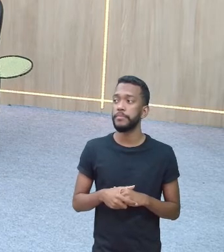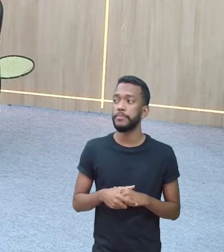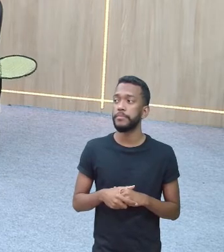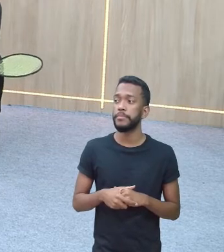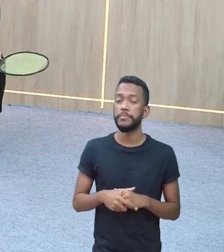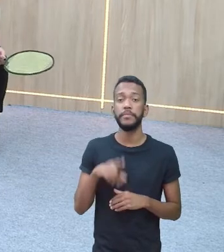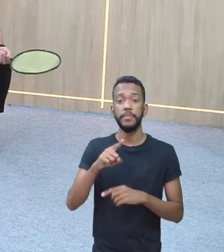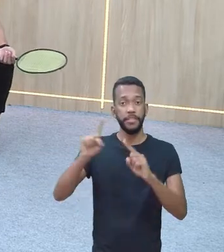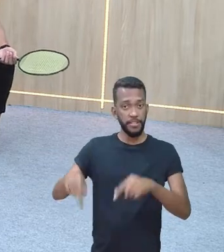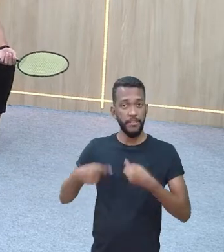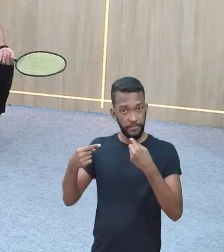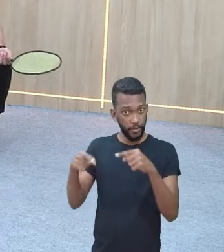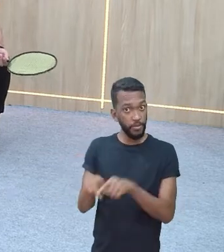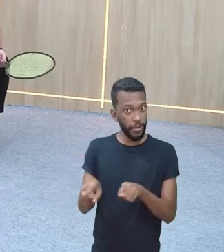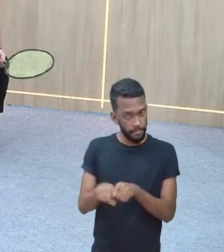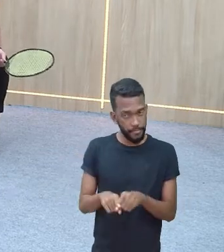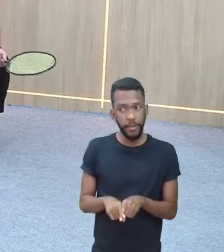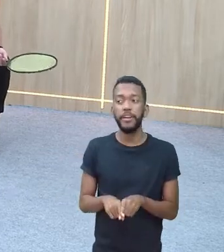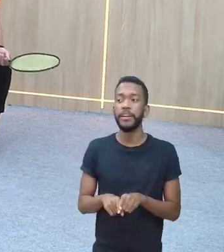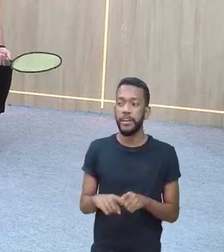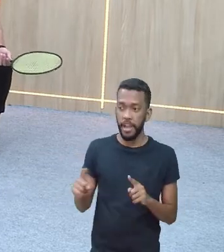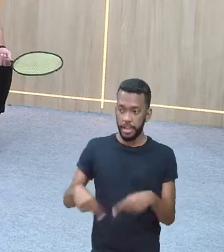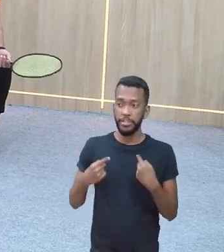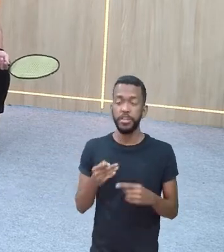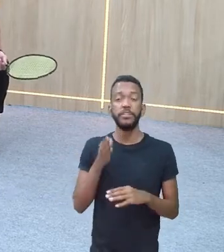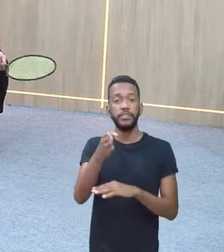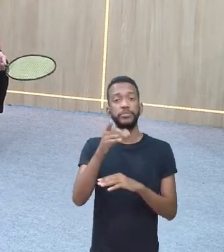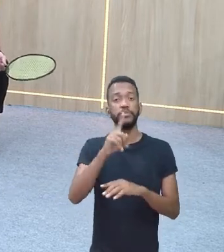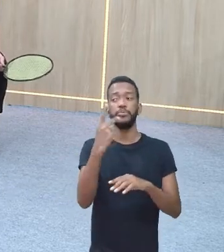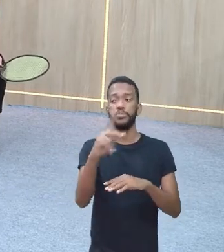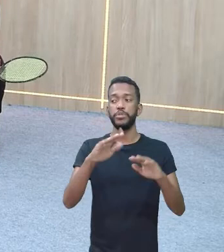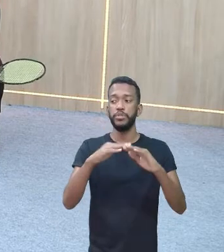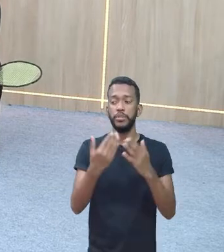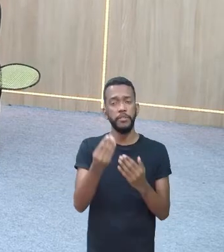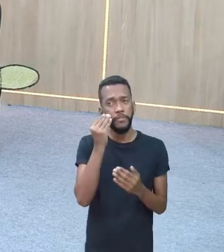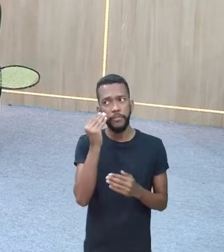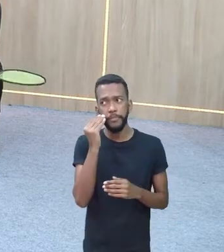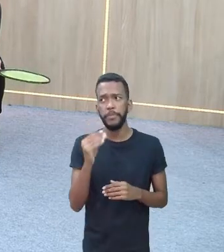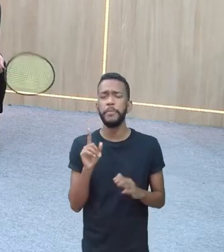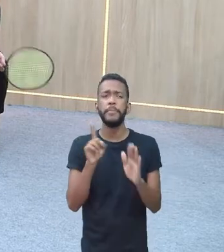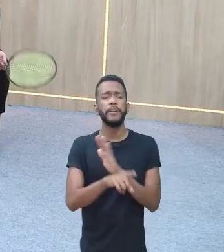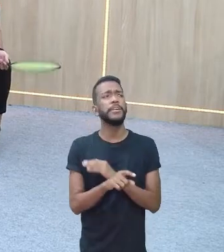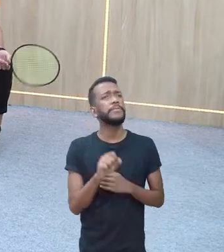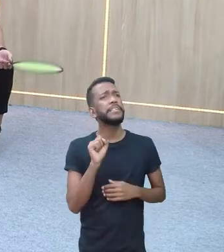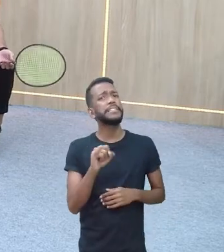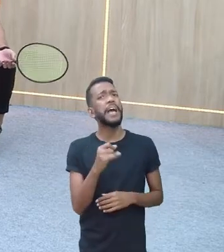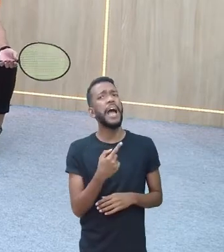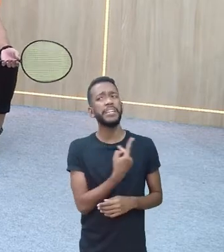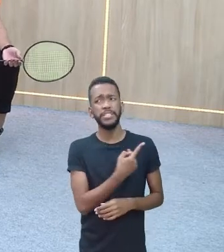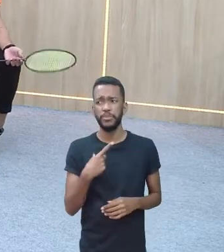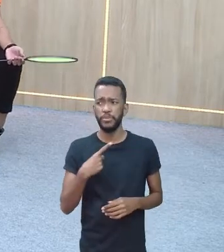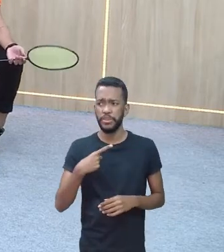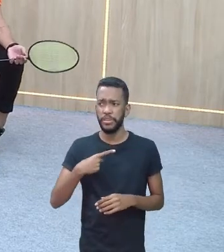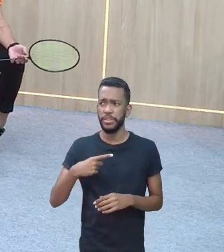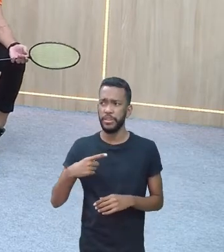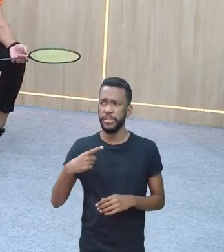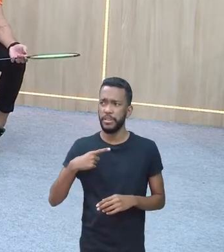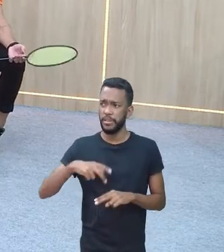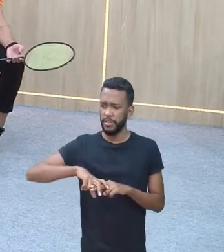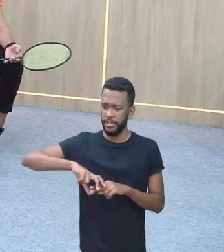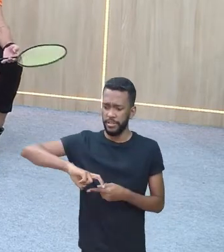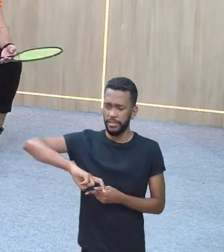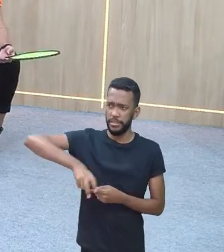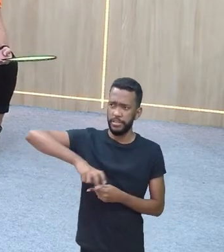quê? o desafio também. O desafio. Pra gente, que eu quero ver se vocês vão Ô, desafiar. Heleno, mas se a gente não tem uma cadeira com essa